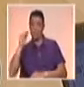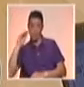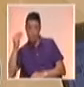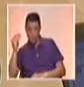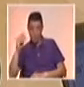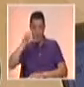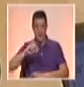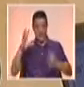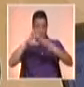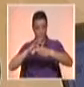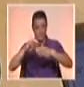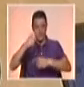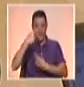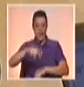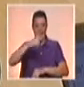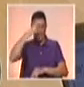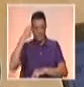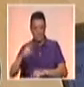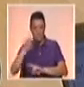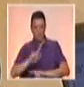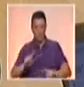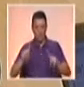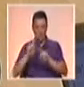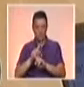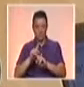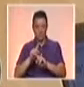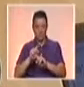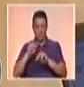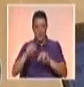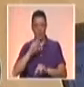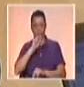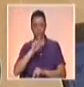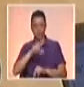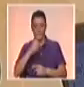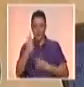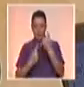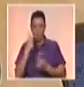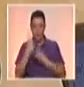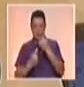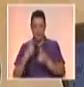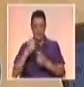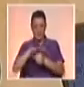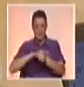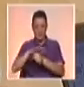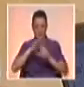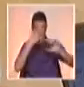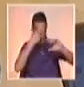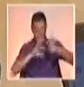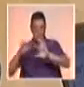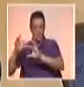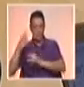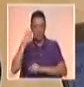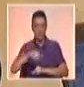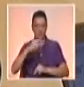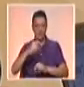Isto está na ligação aluno-professor mais difícil ou não? É possível que, em alguns casos, lá está, a articulação tem que ser